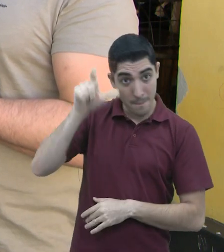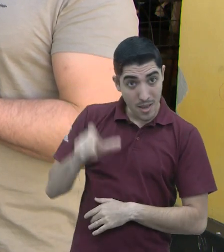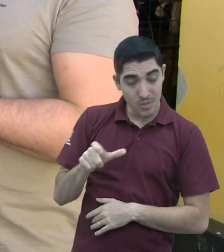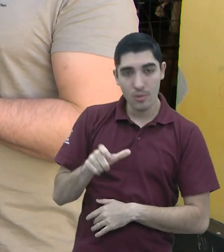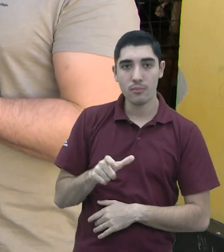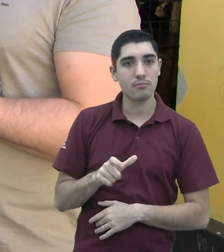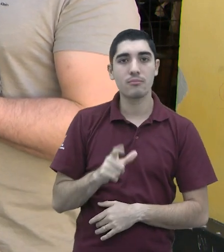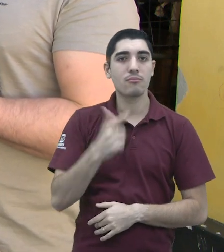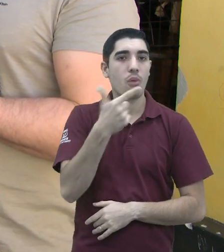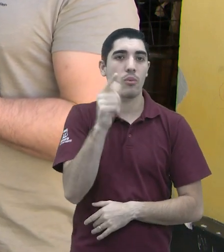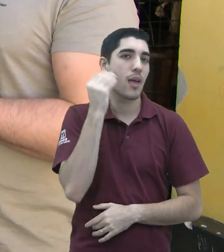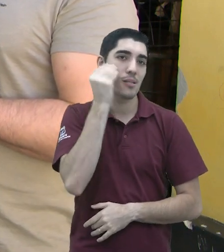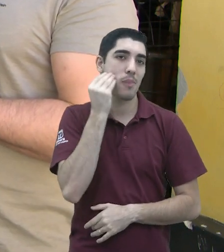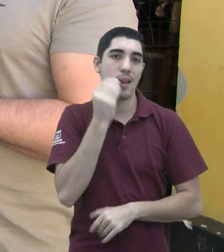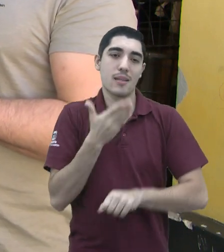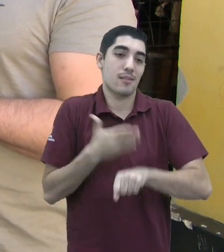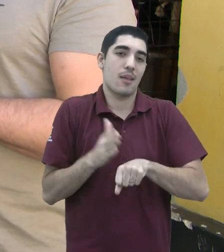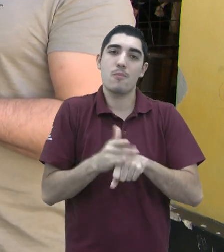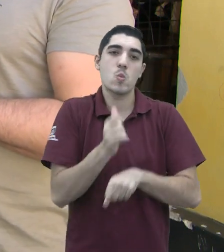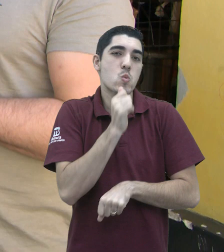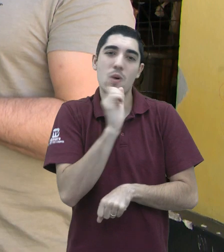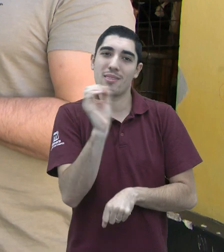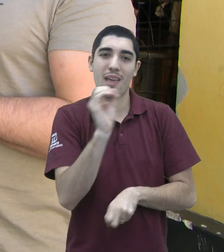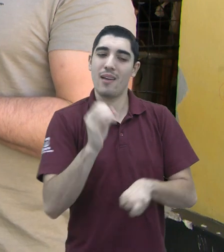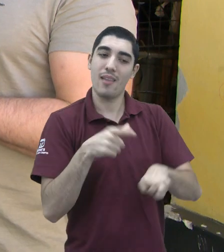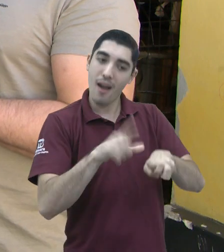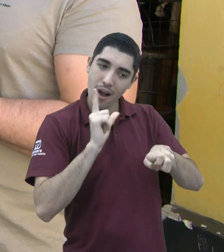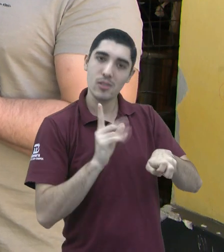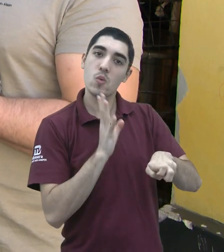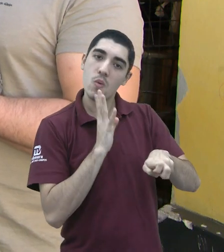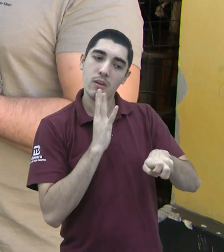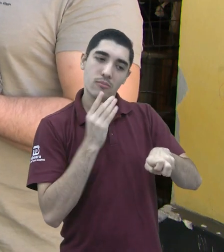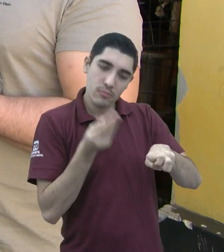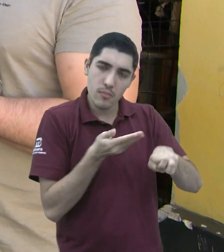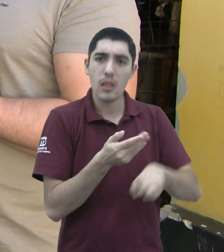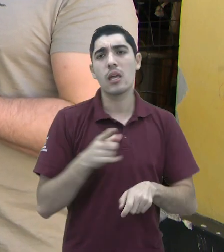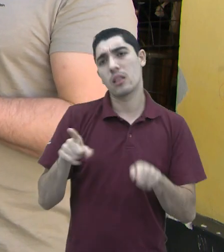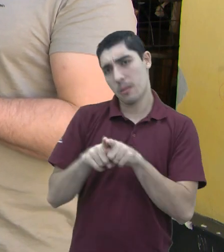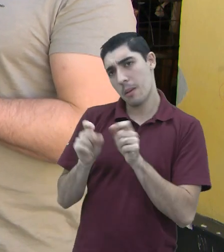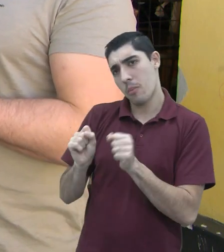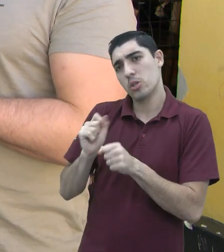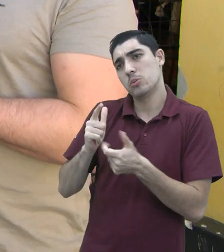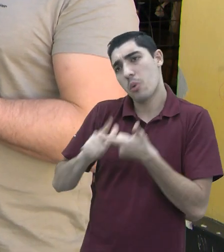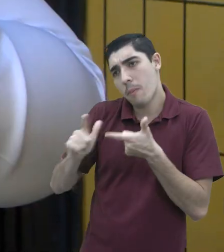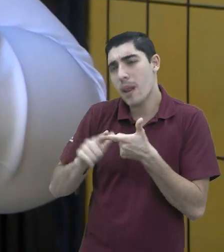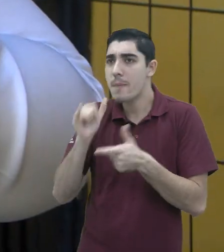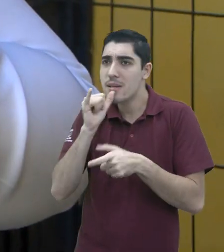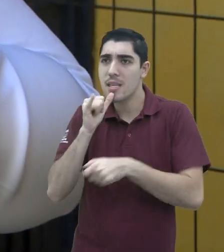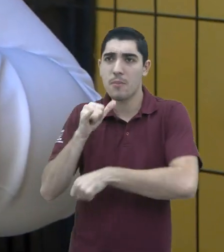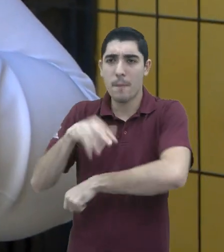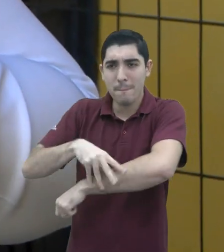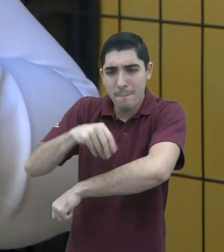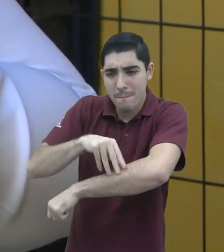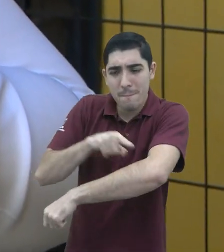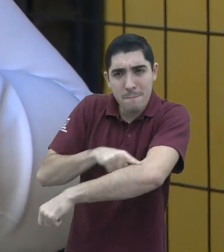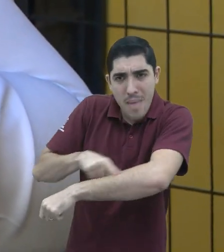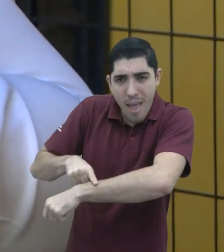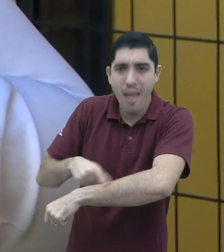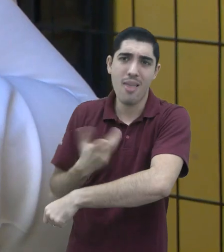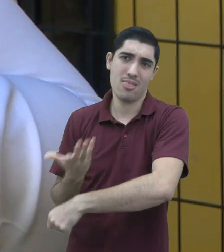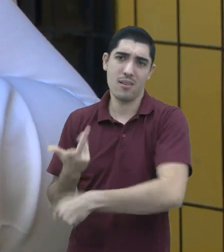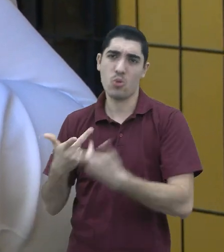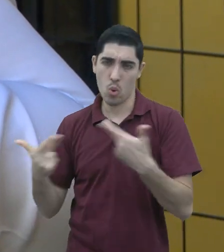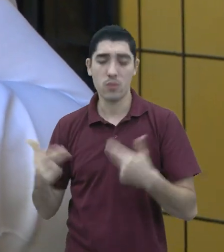Porque a pessoa não tinha treinamento para esses bichinhos. Fora risco provavelmente de dermatite, alguma coisa porque não secou direito, por aí